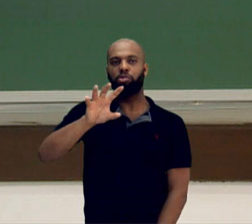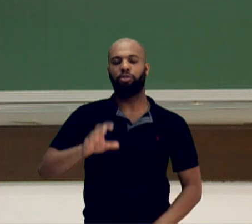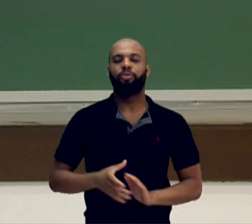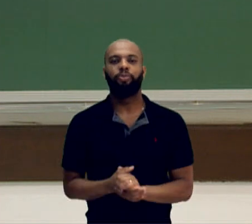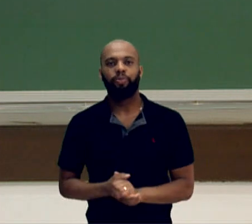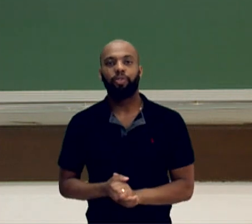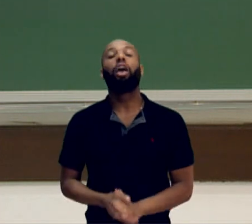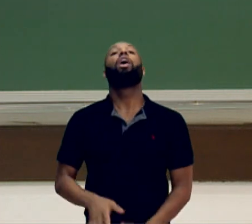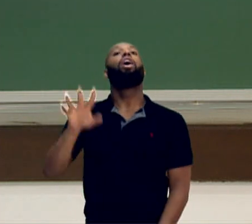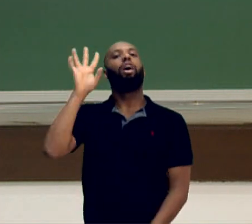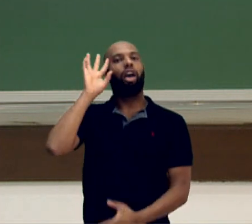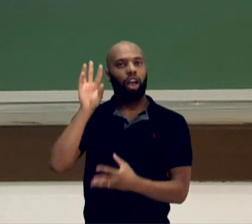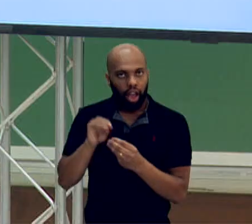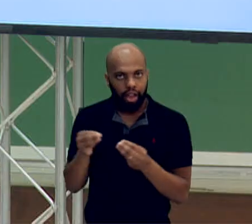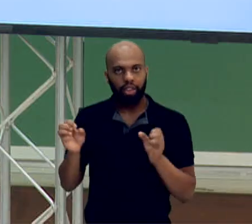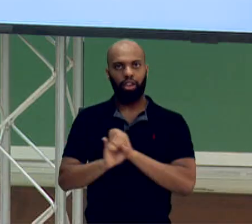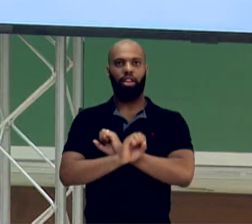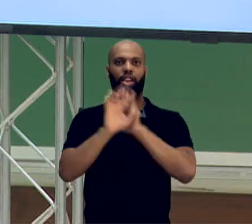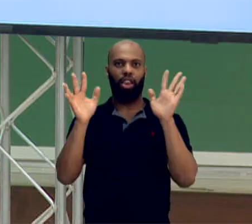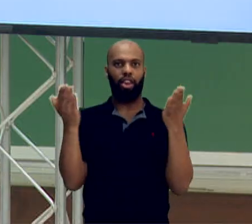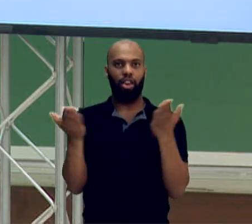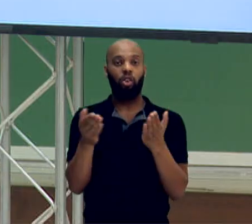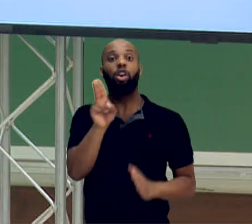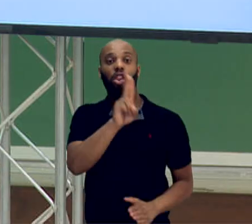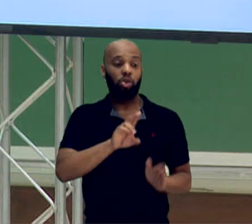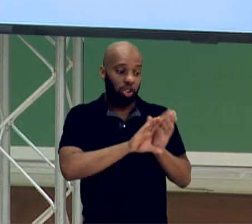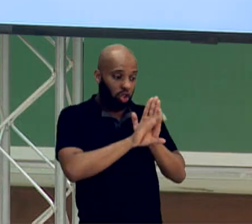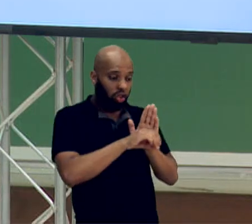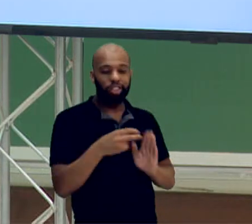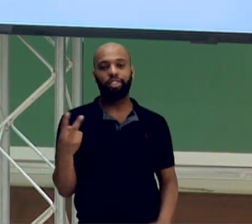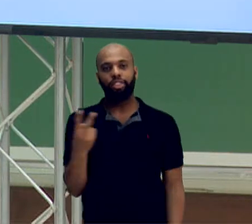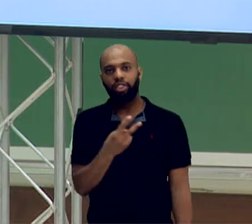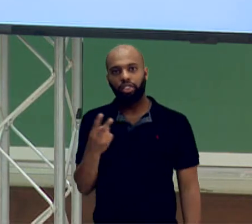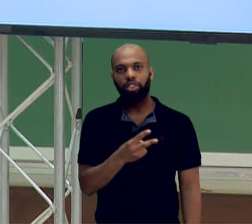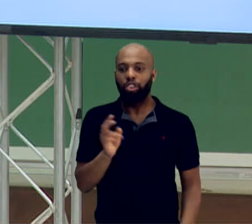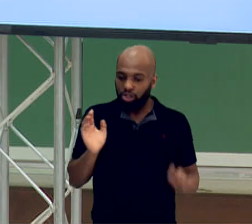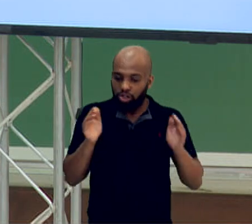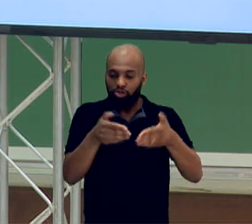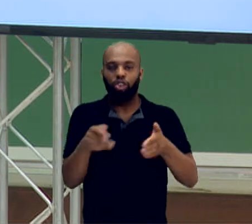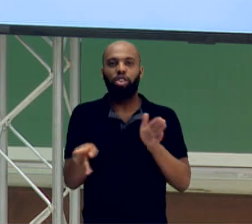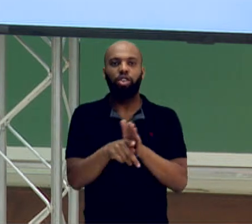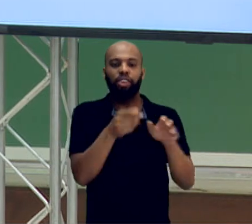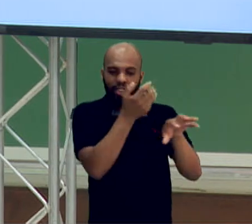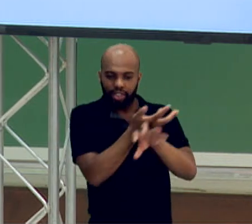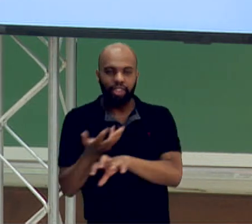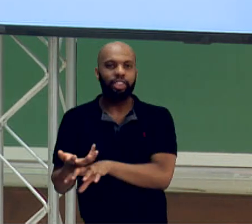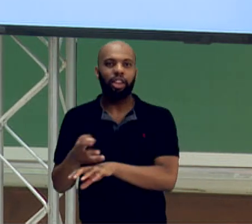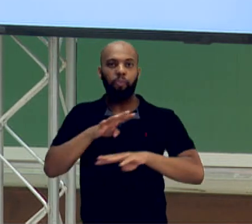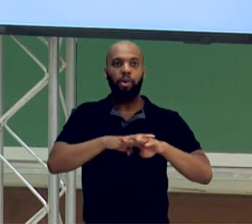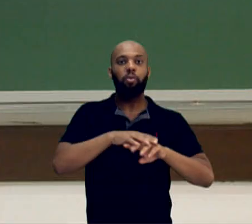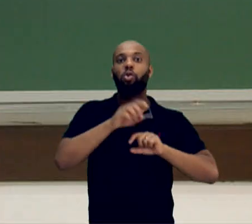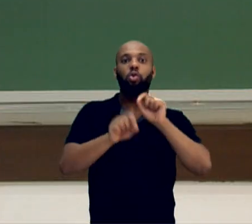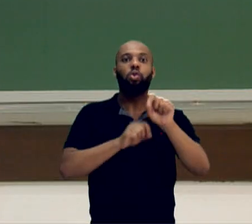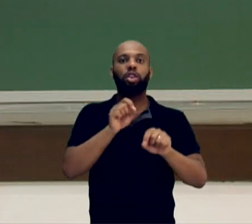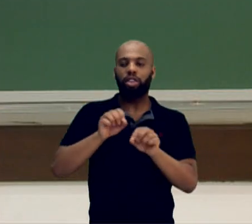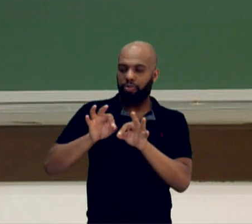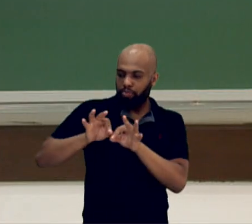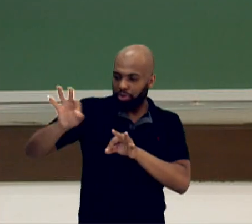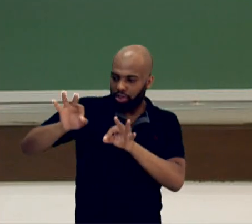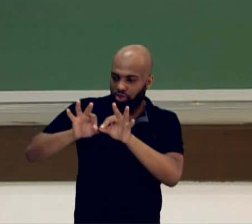Estou começando a entender. Ter a extensão, a altura ou a grandeza de é um outro conceito, que é o quê?